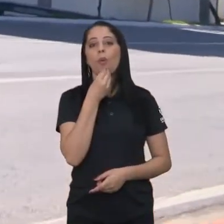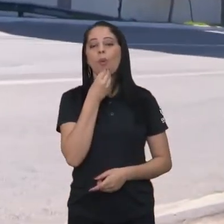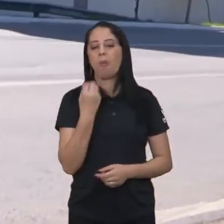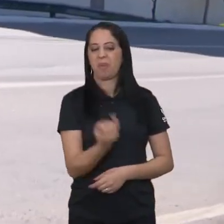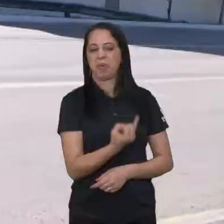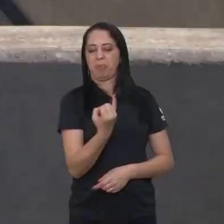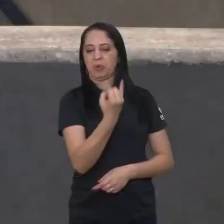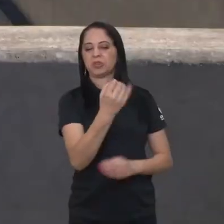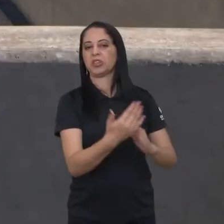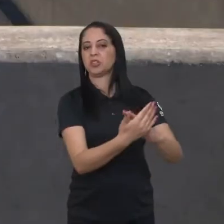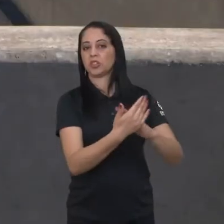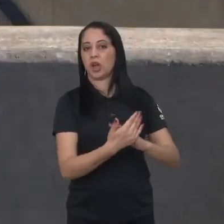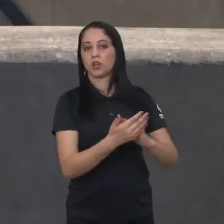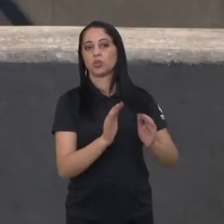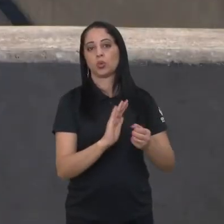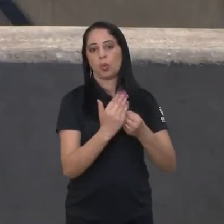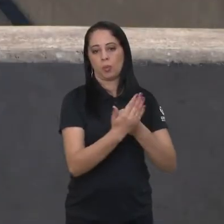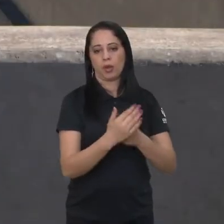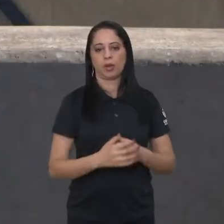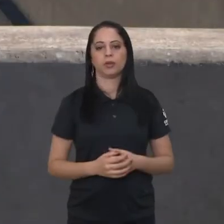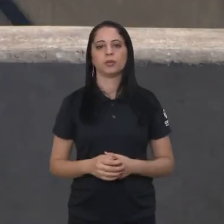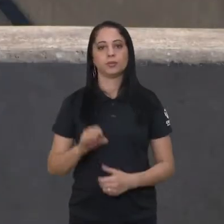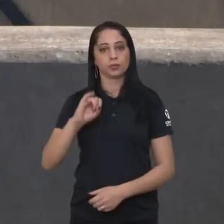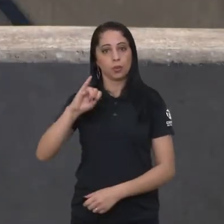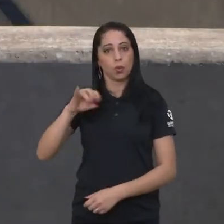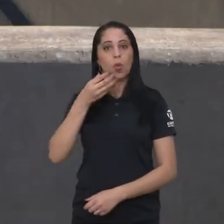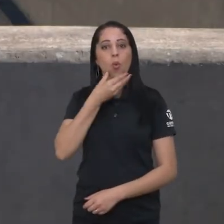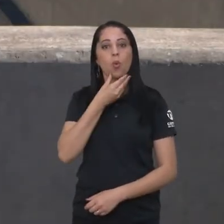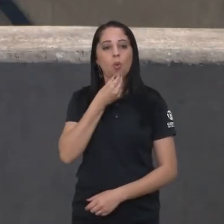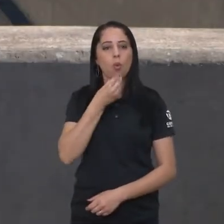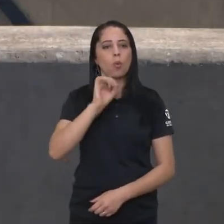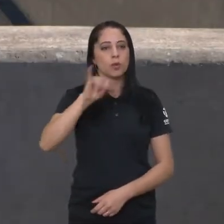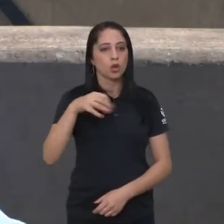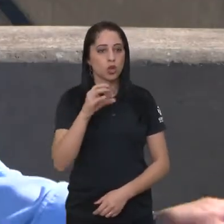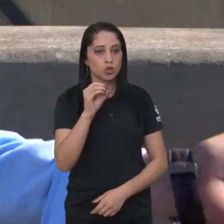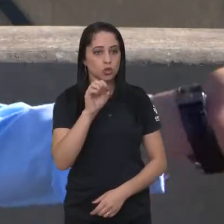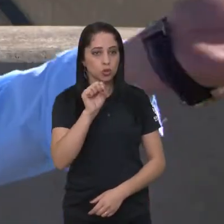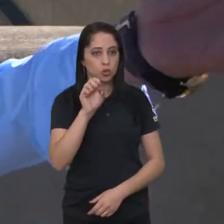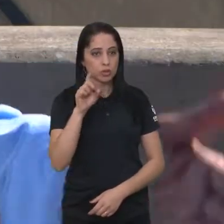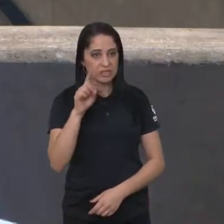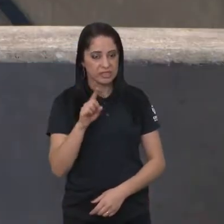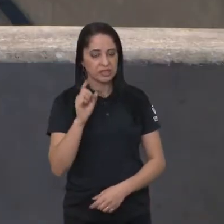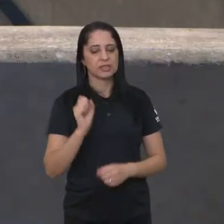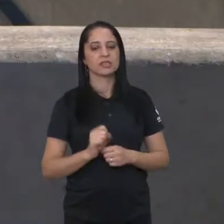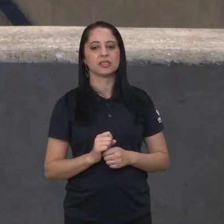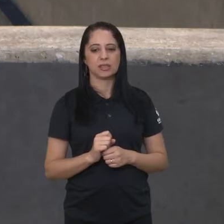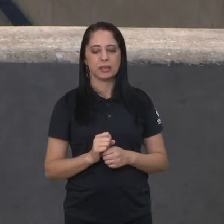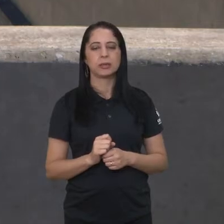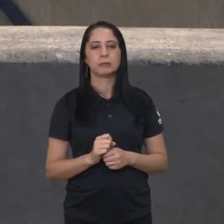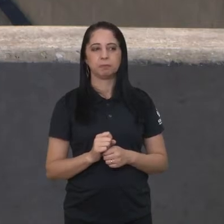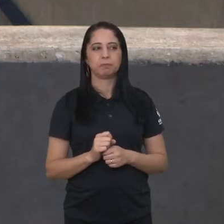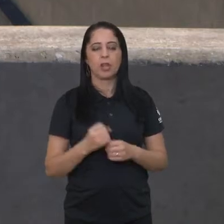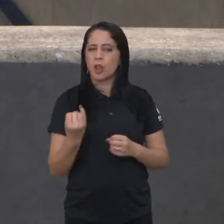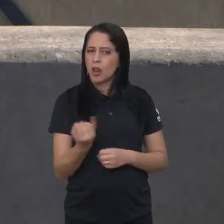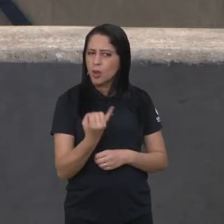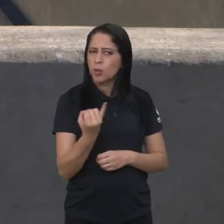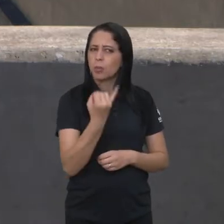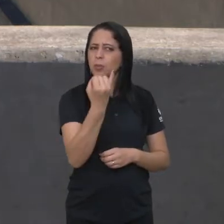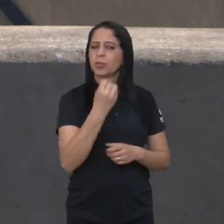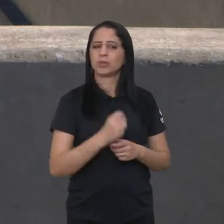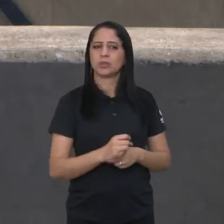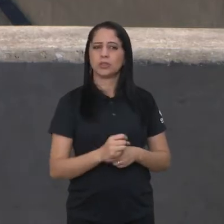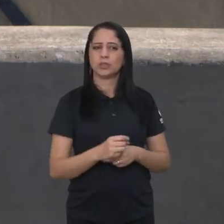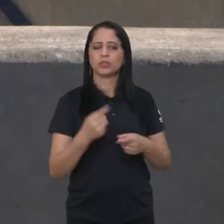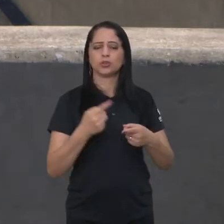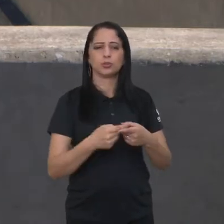desenvolvimento da região. O Zé Carlos é um pioneiro da região. Ele, praticamente, o Novo Horizonte, quando ele fez o